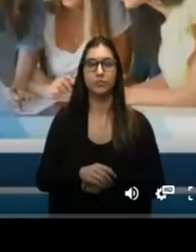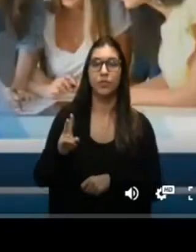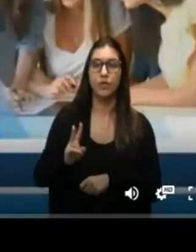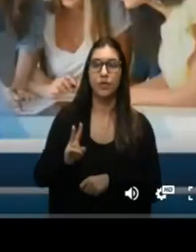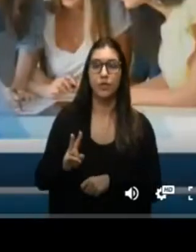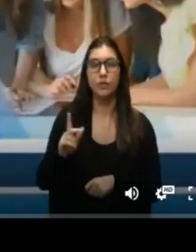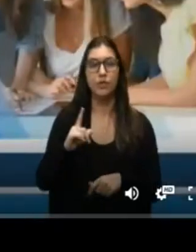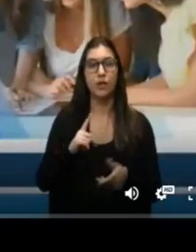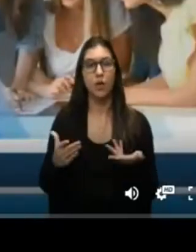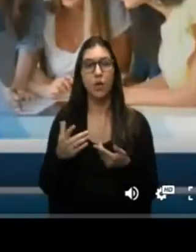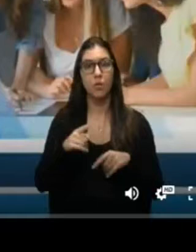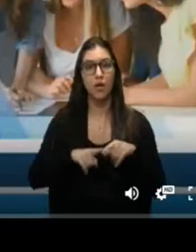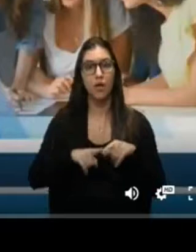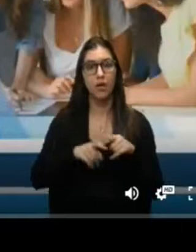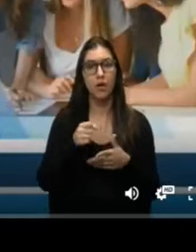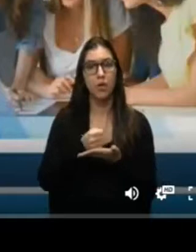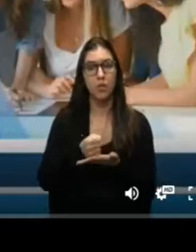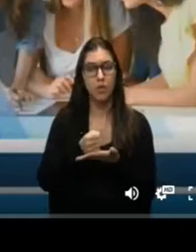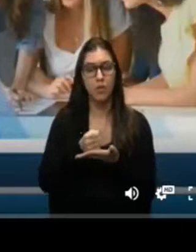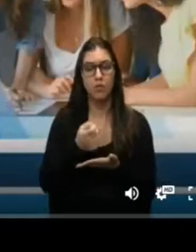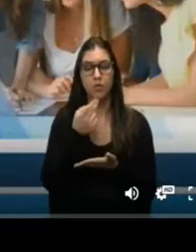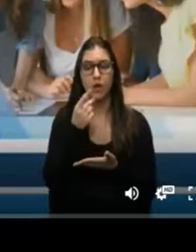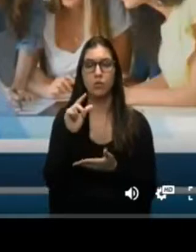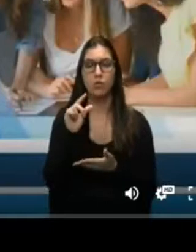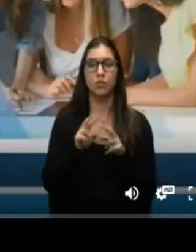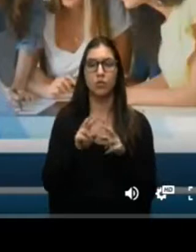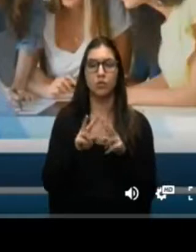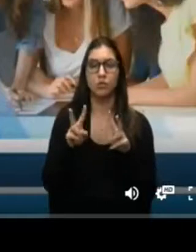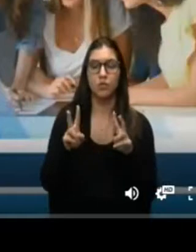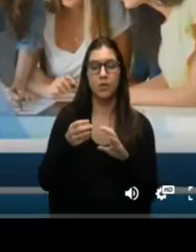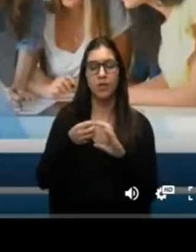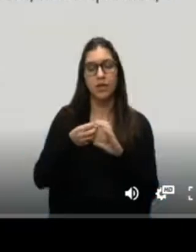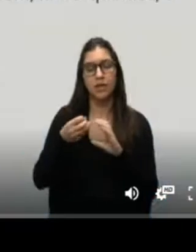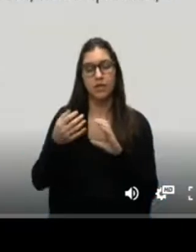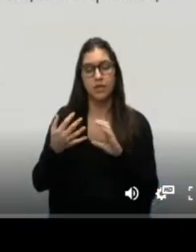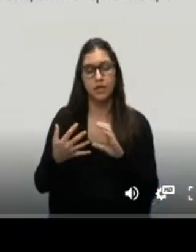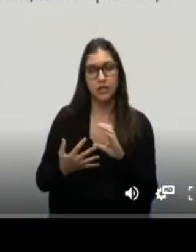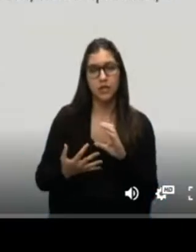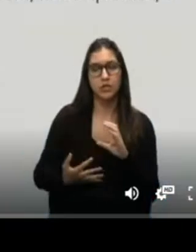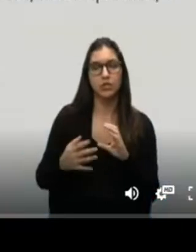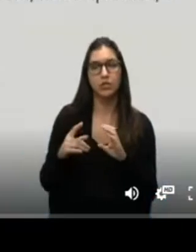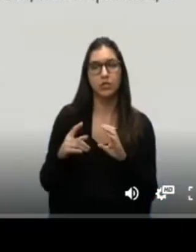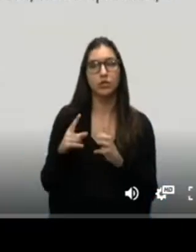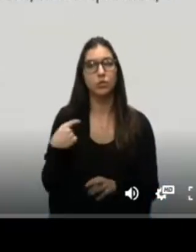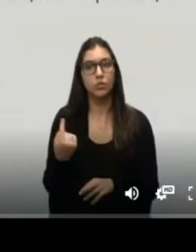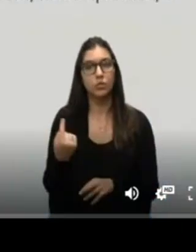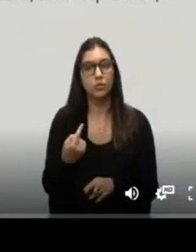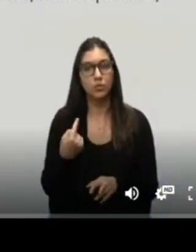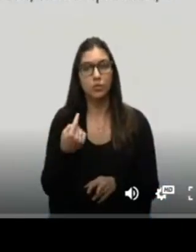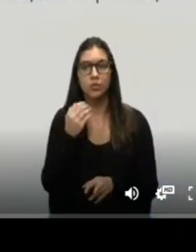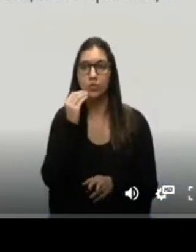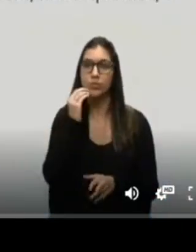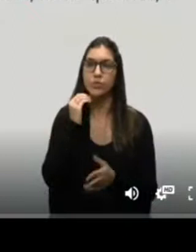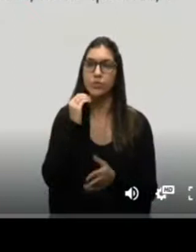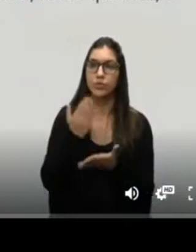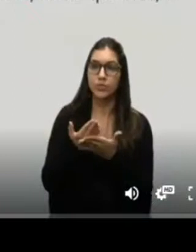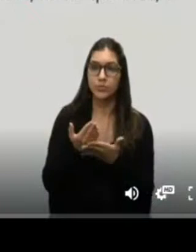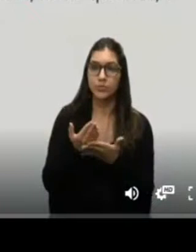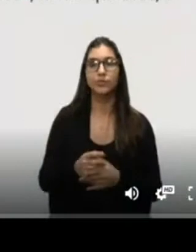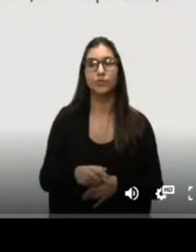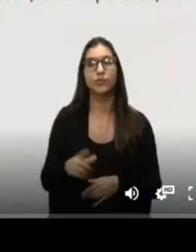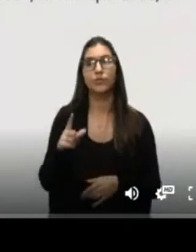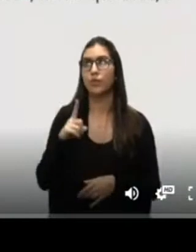Continuando, nós temos agora um material de apoio que fala um pouco sobre as características do que nós estaremos estudando.